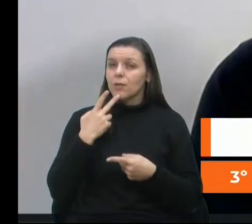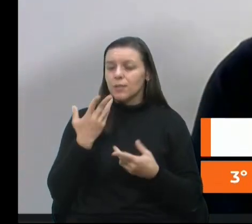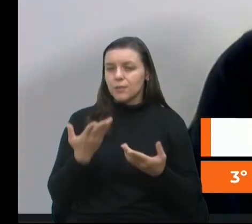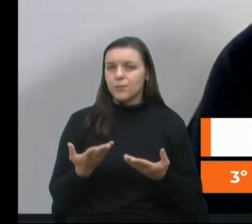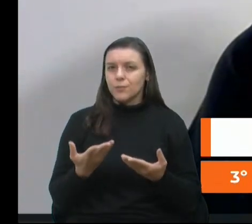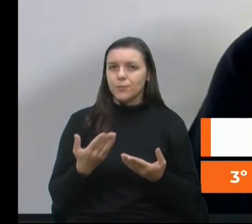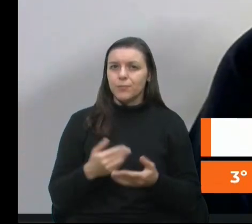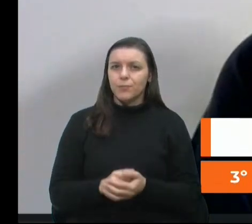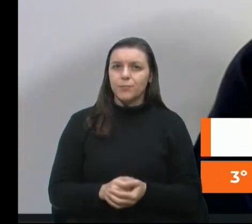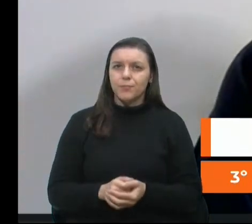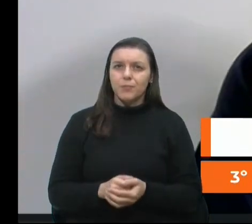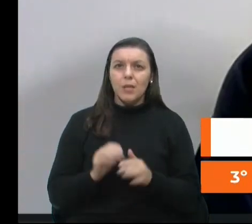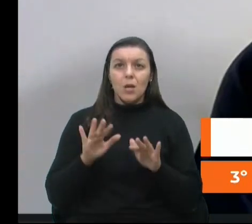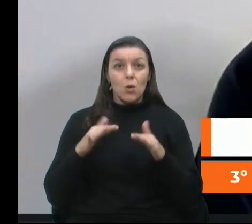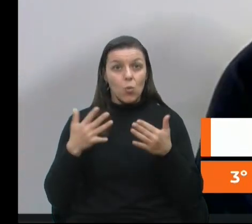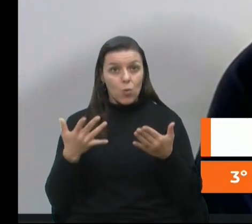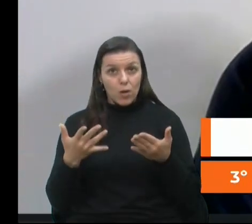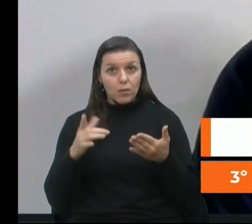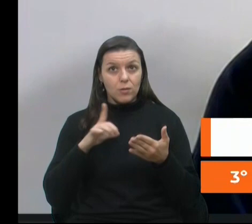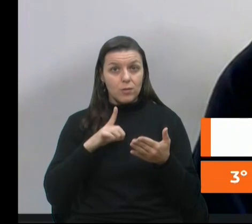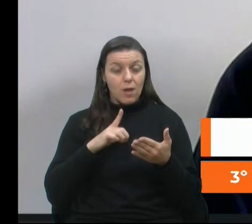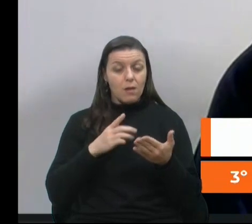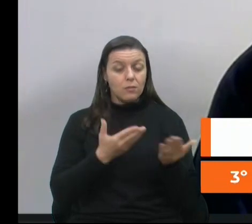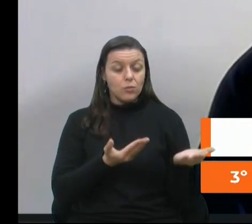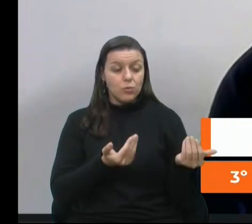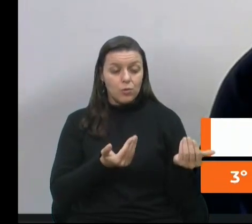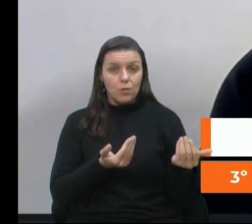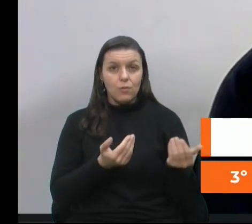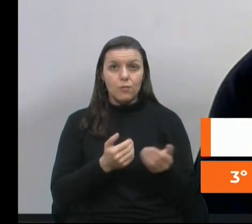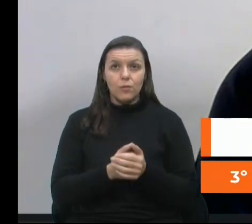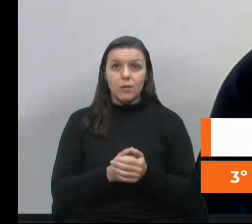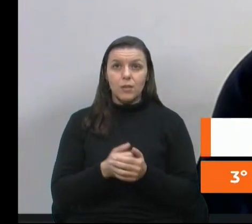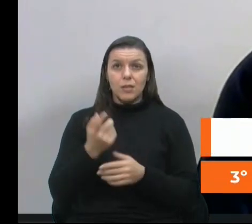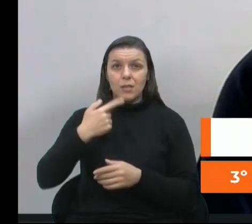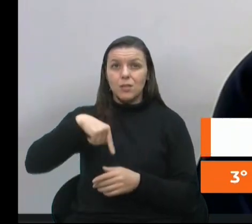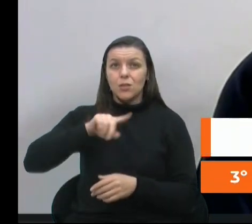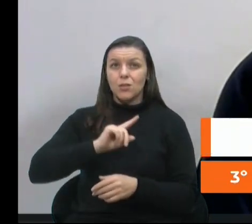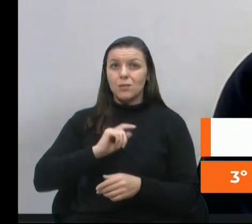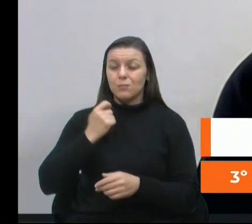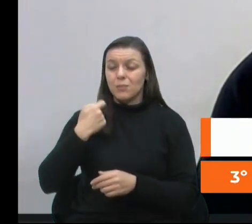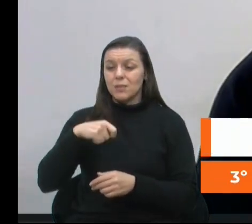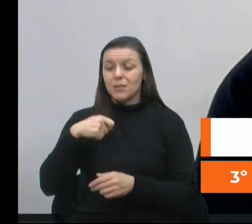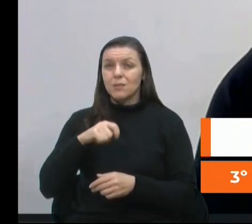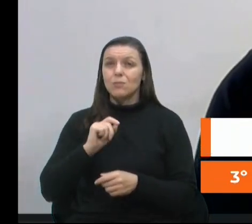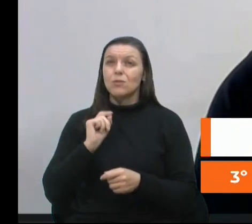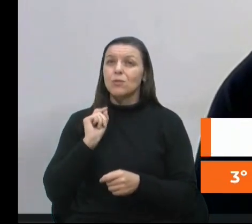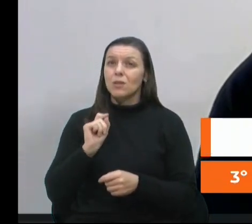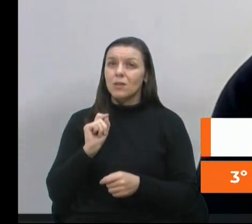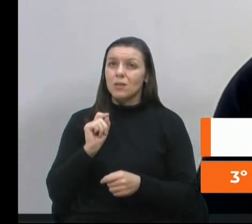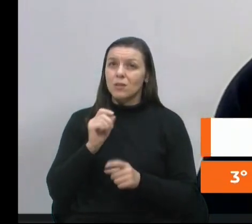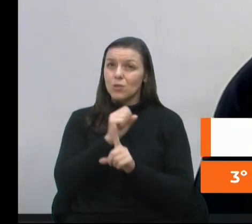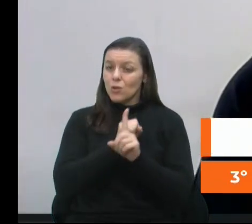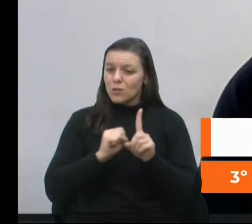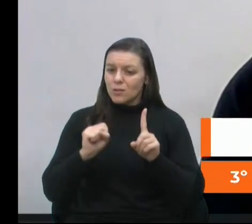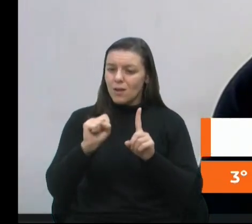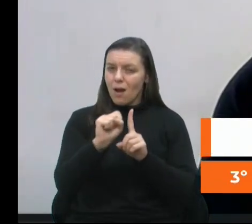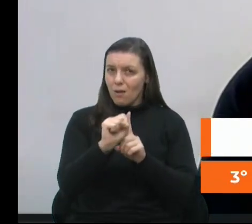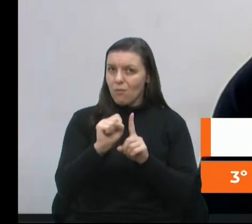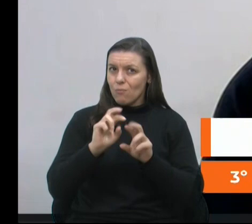disso? Quando a gente vai passando para a adolescência, a nossa necessidade social ela